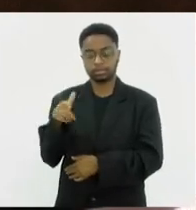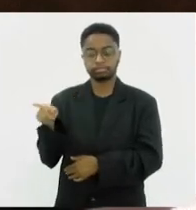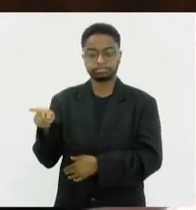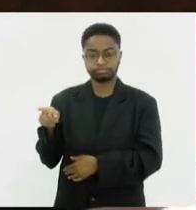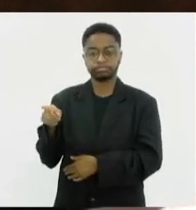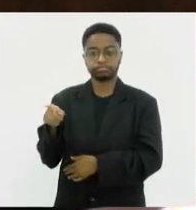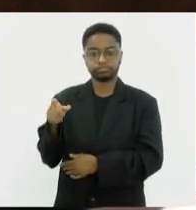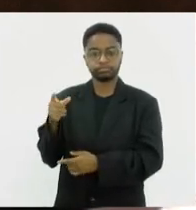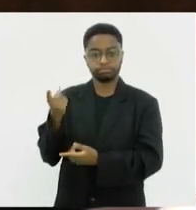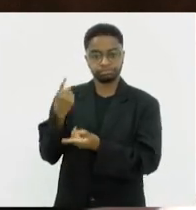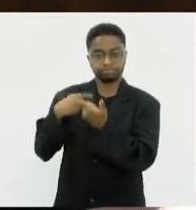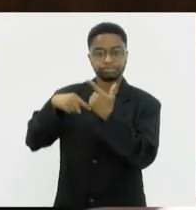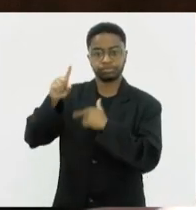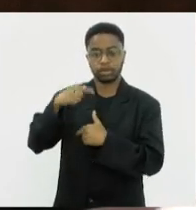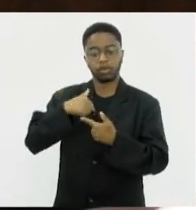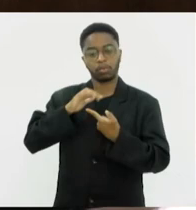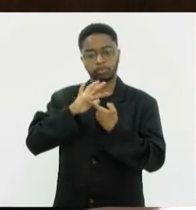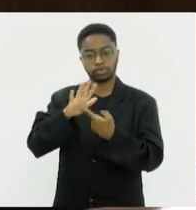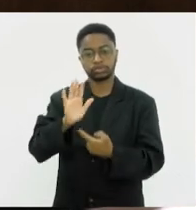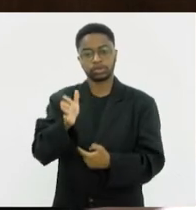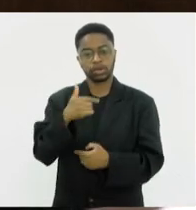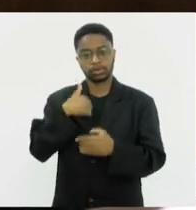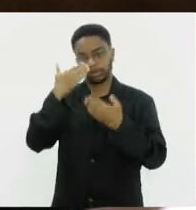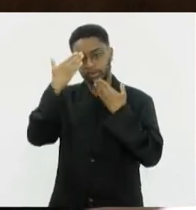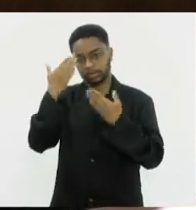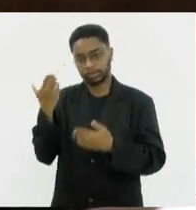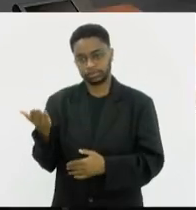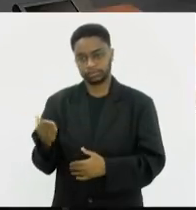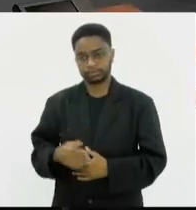eu já manifestei meu agradecimento para ele.